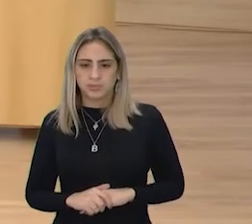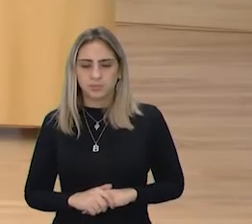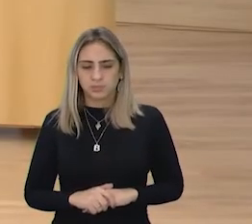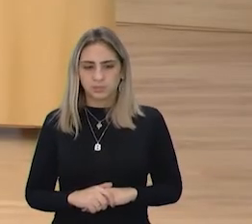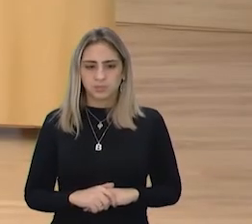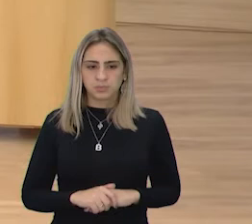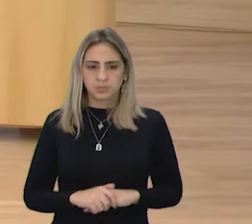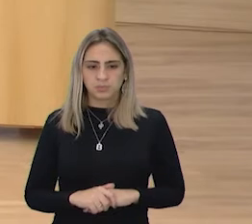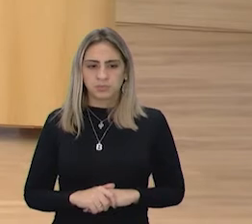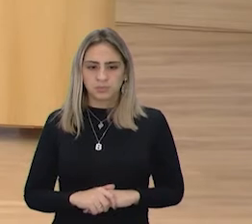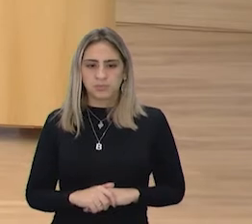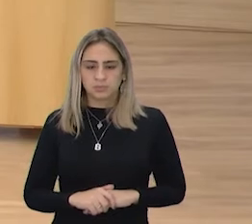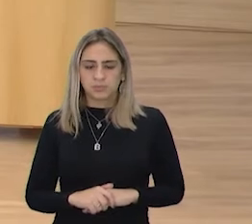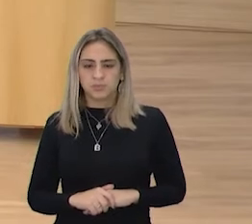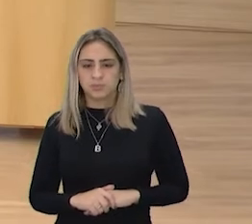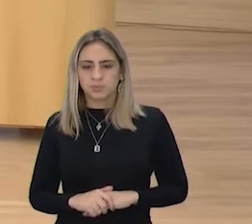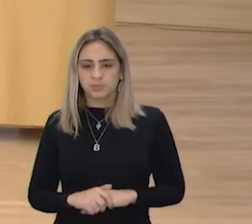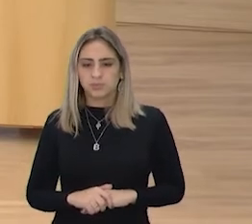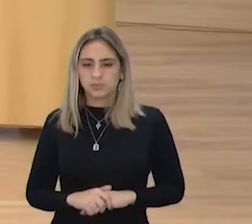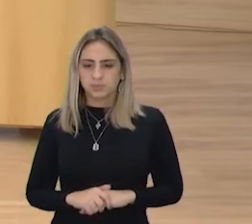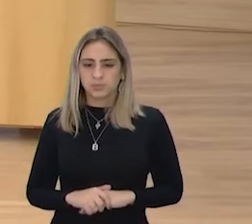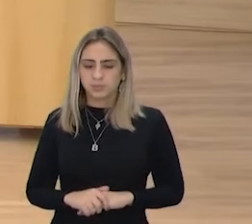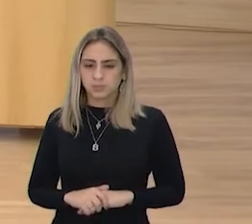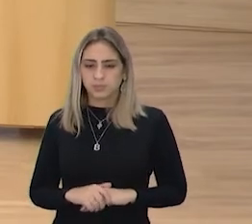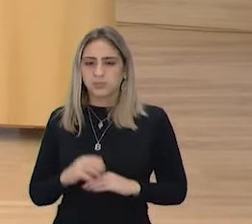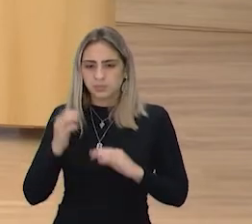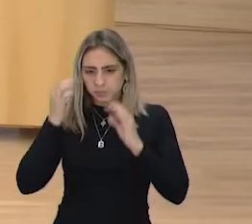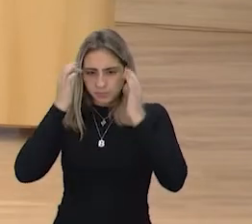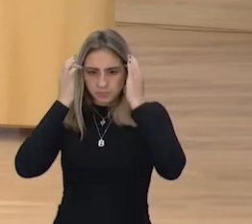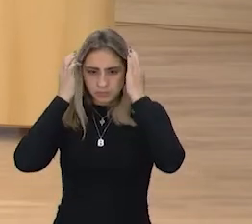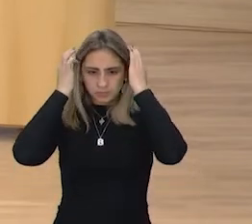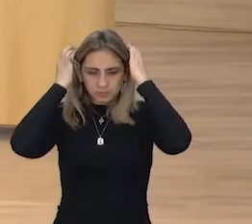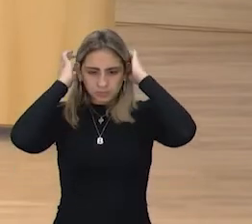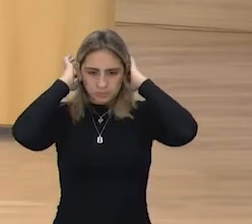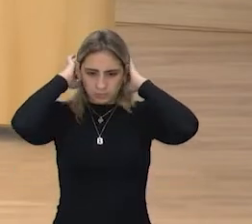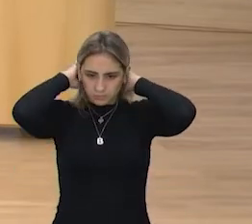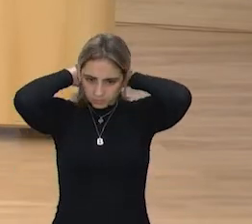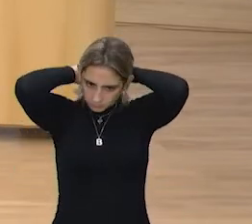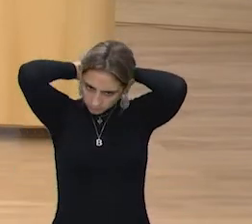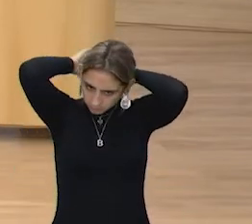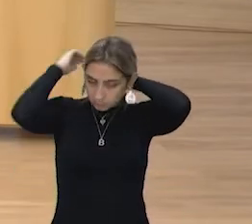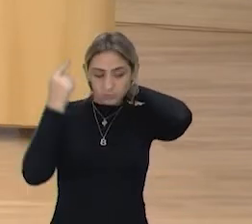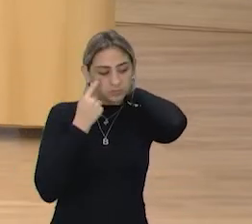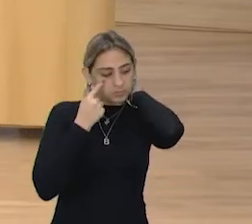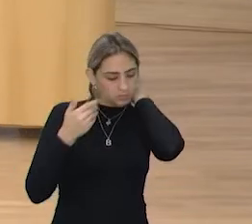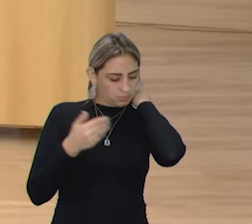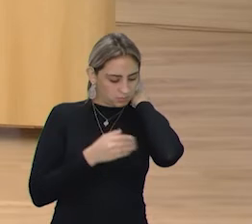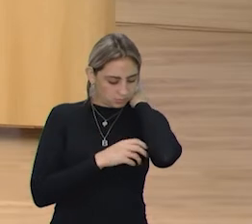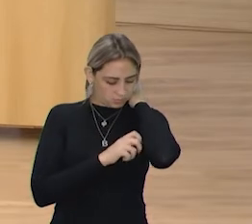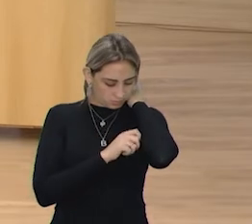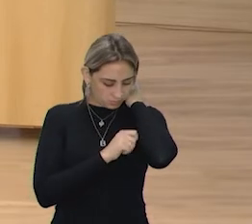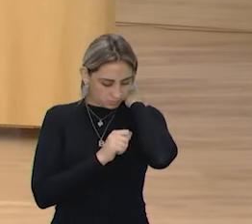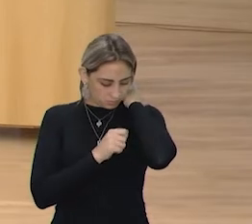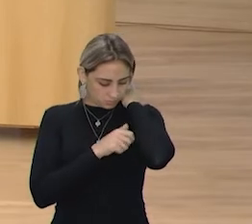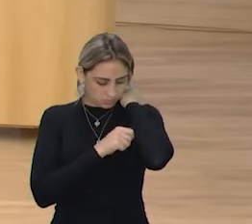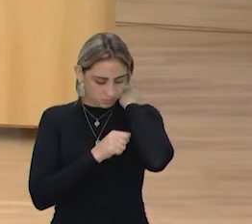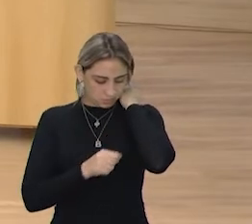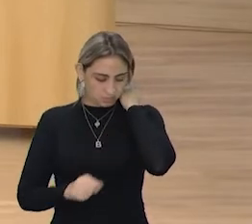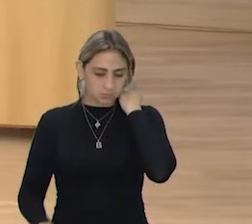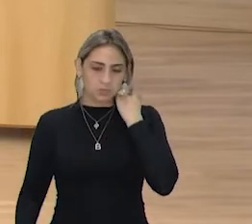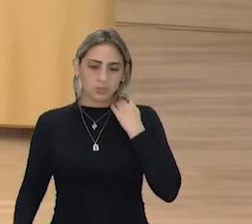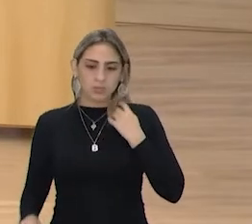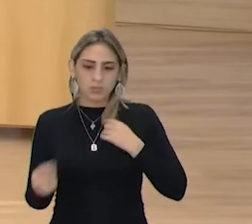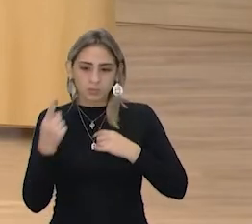Apresentação do slide atual. Nosso diretor vai colocar para a gente na tela, por favor, que eu não consegui aqui.